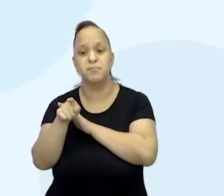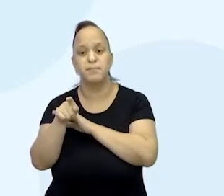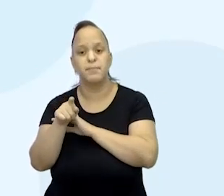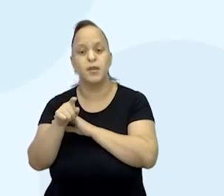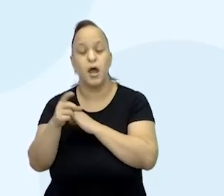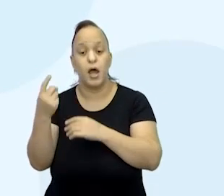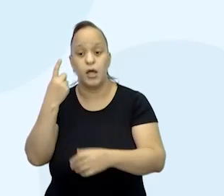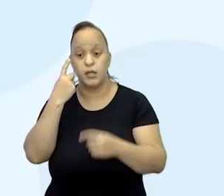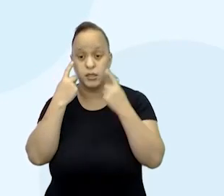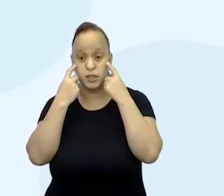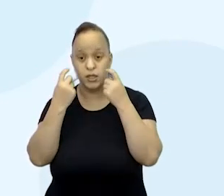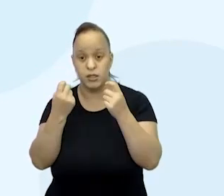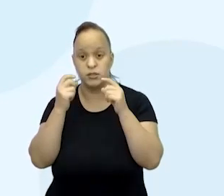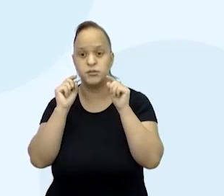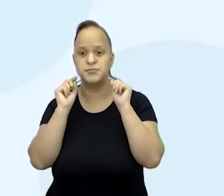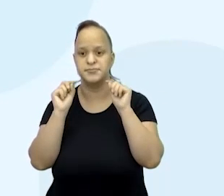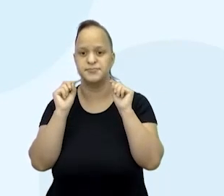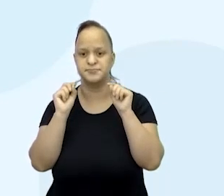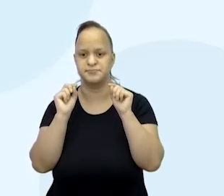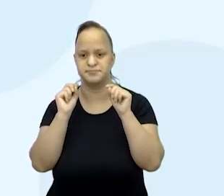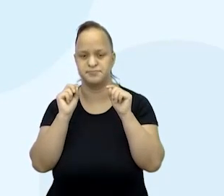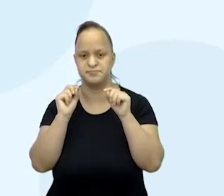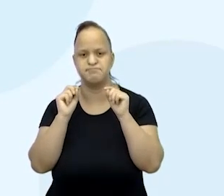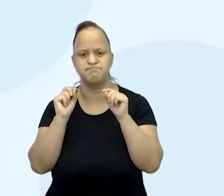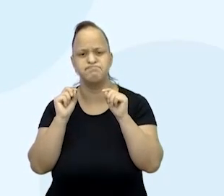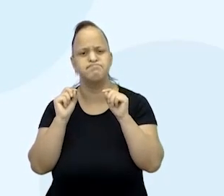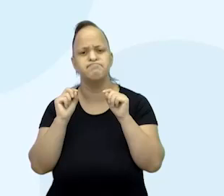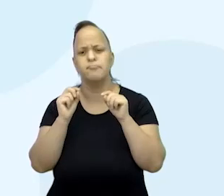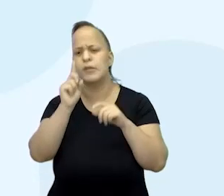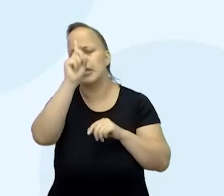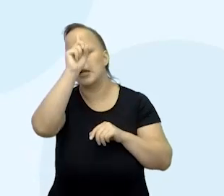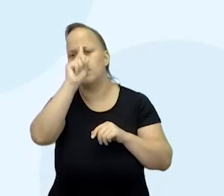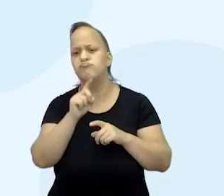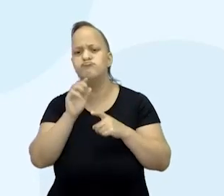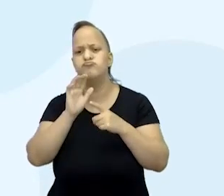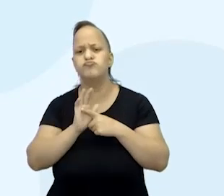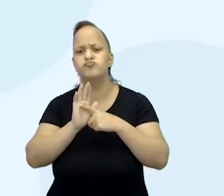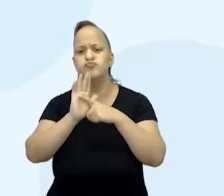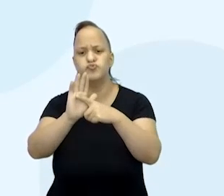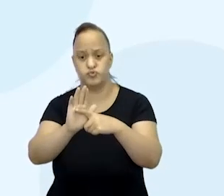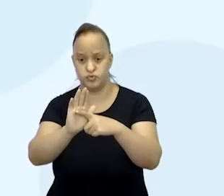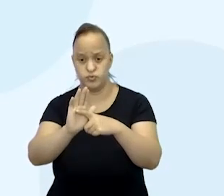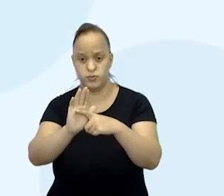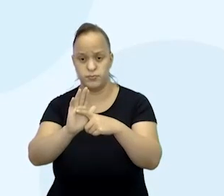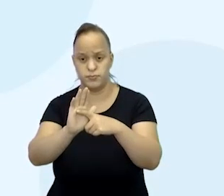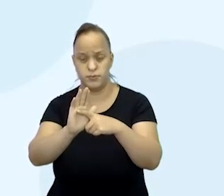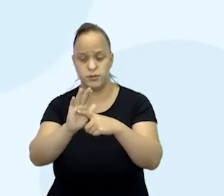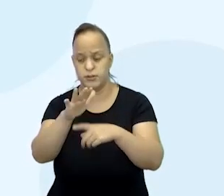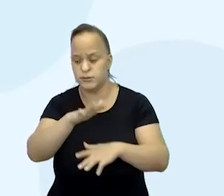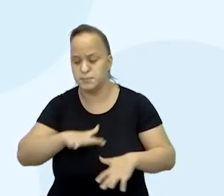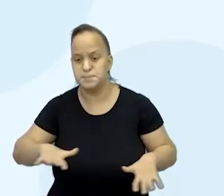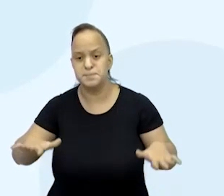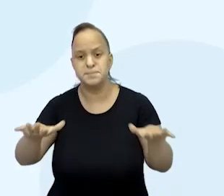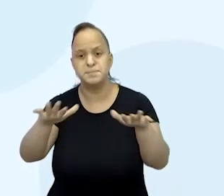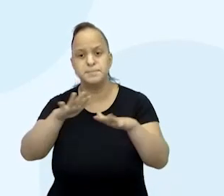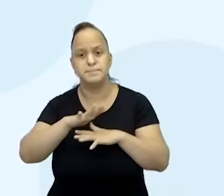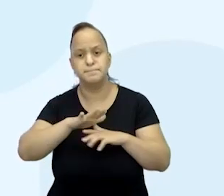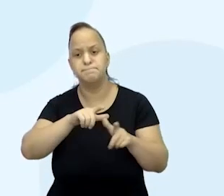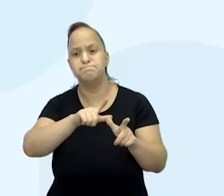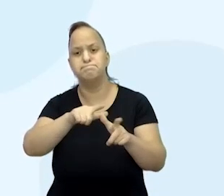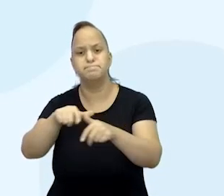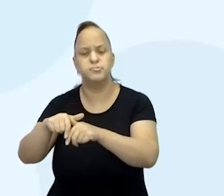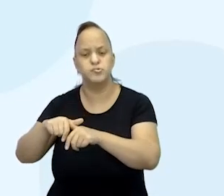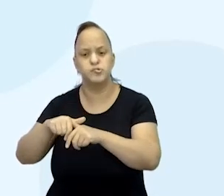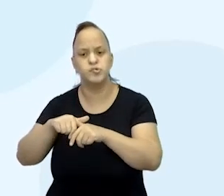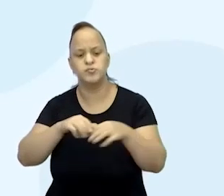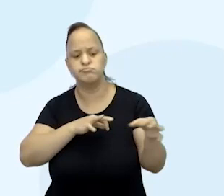tela, né, que é a seguinte: o que essa imagem nos diz sobre a distribuição geográfica da população no estado